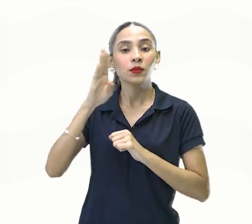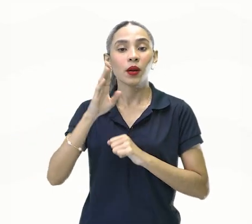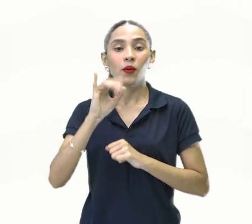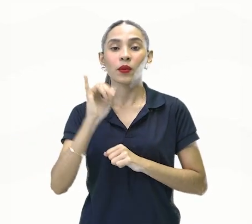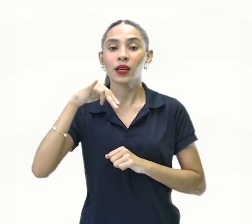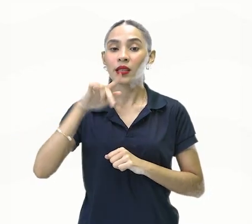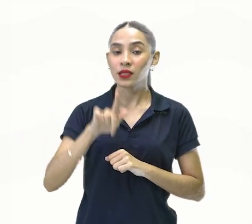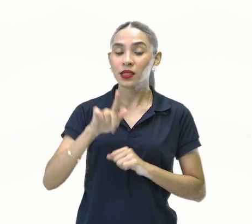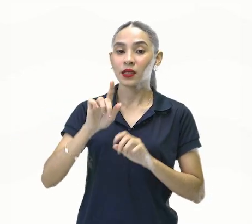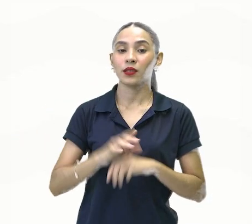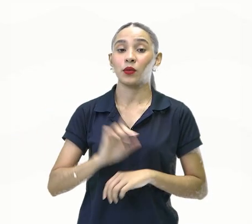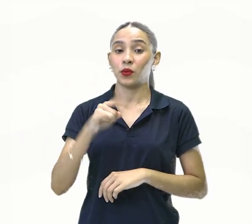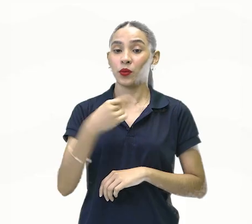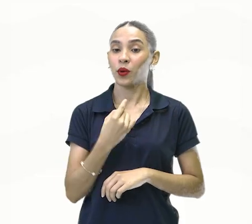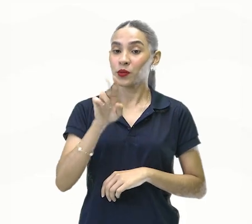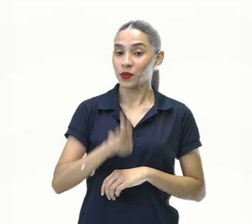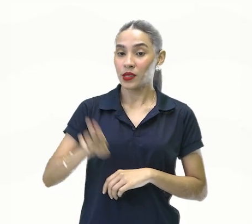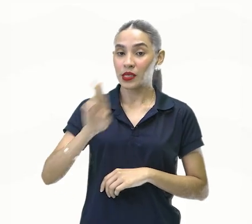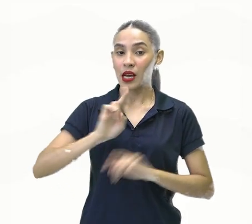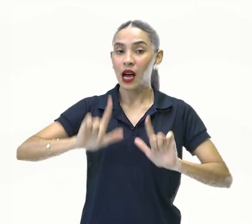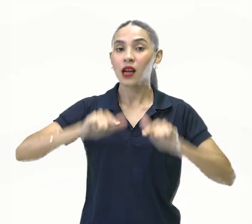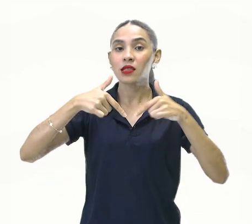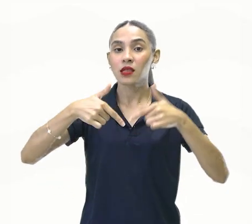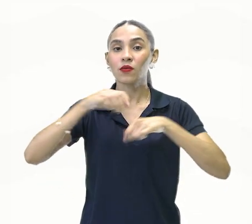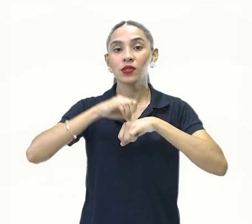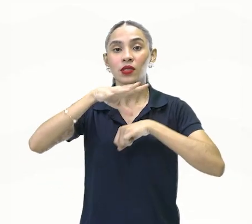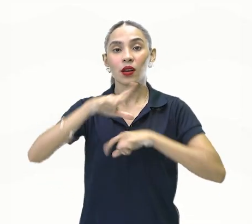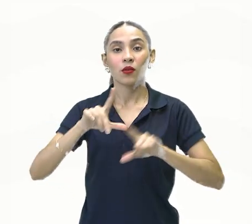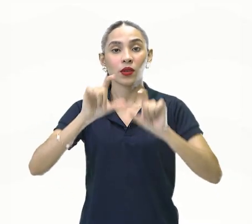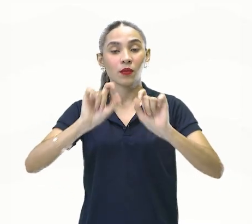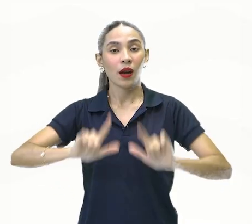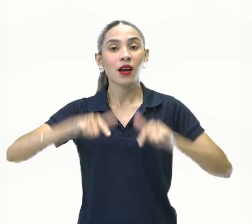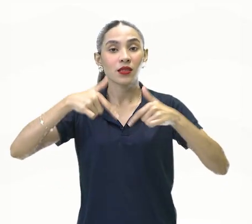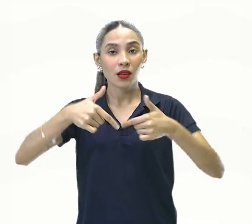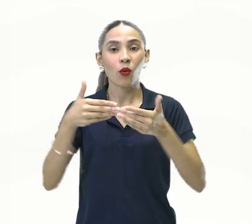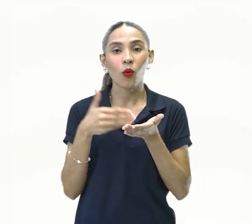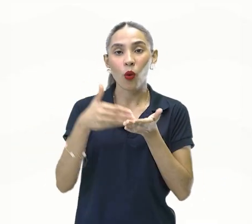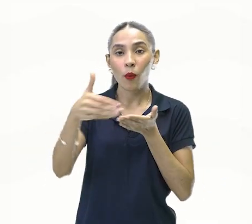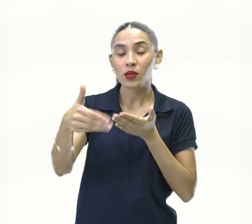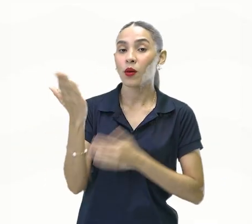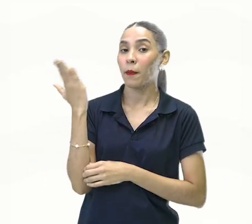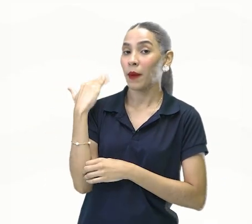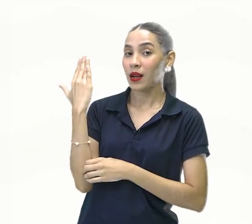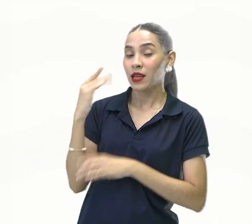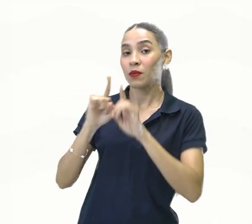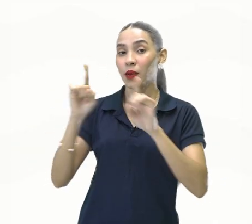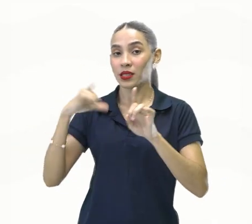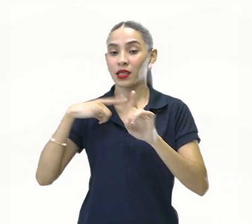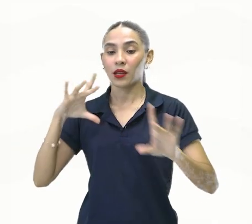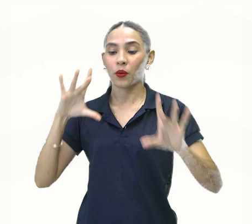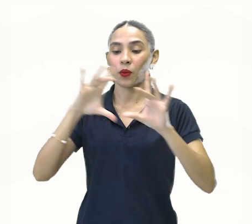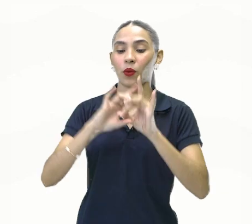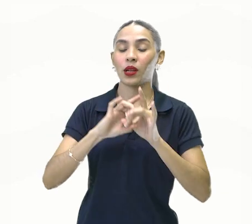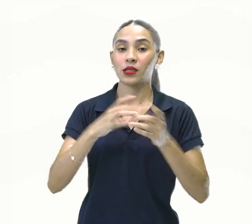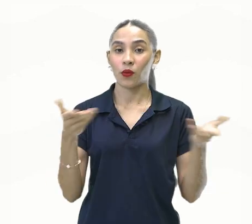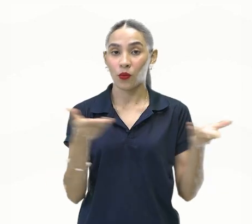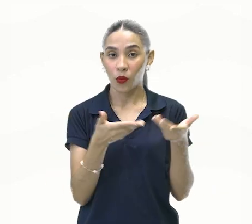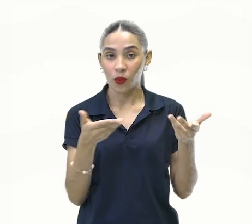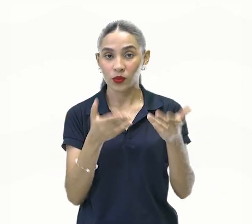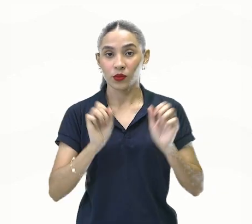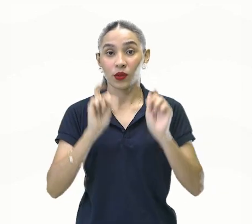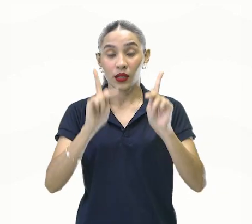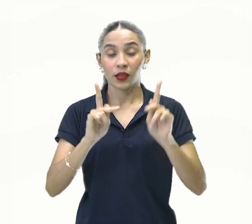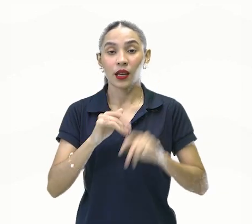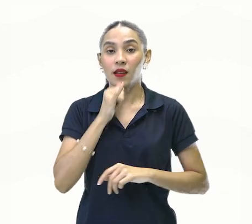vamos utilizar essa ação aqui, gente, para indicar que uma ação começou no passado e ela tem conexão com o presente. Olha só,